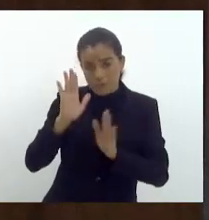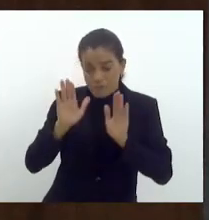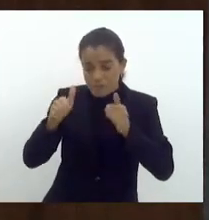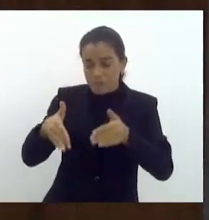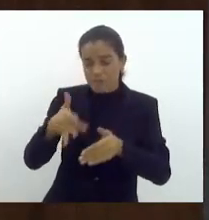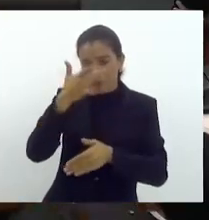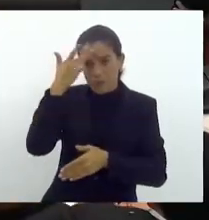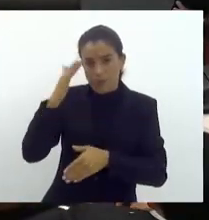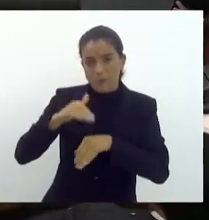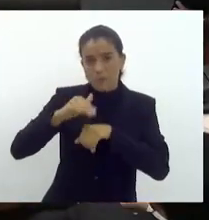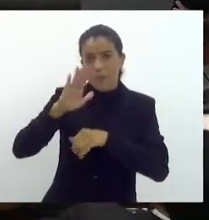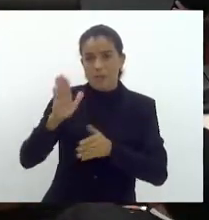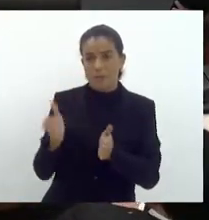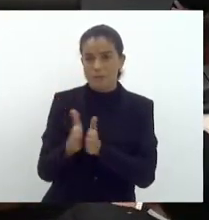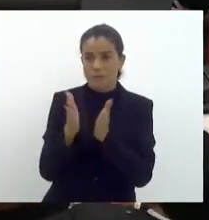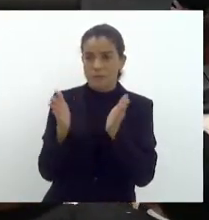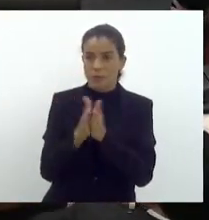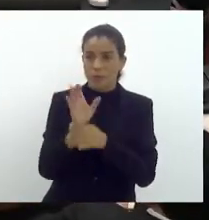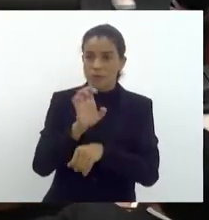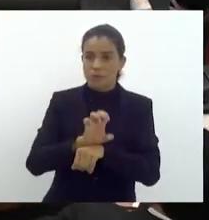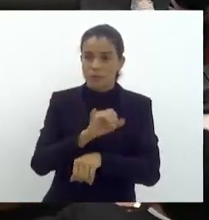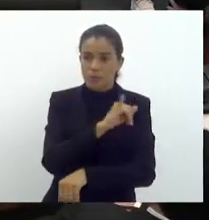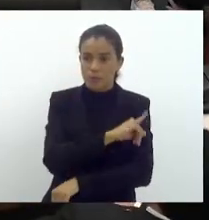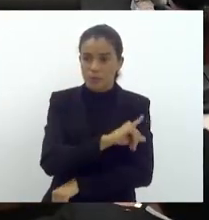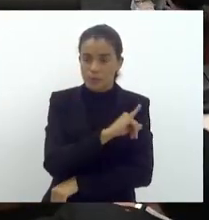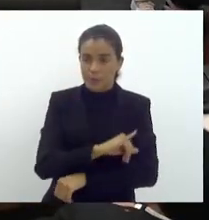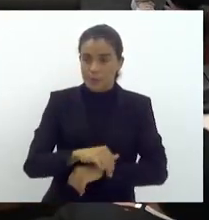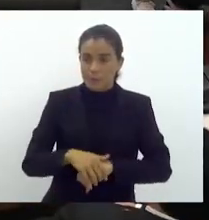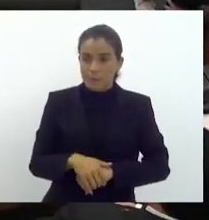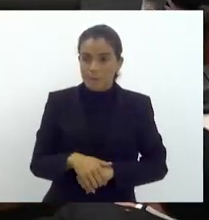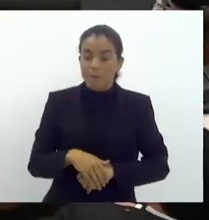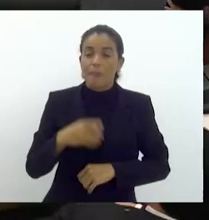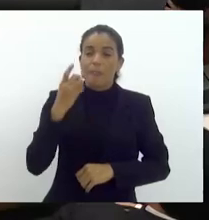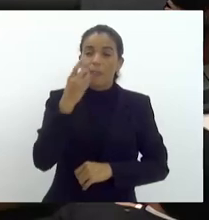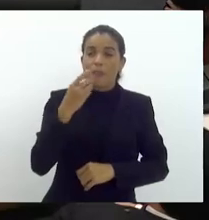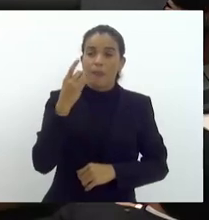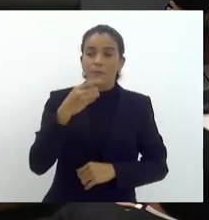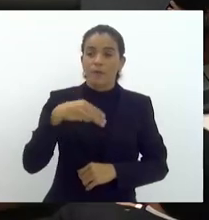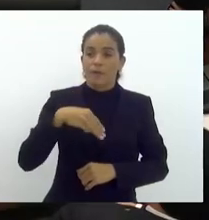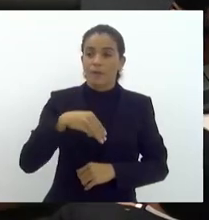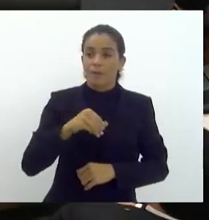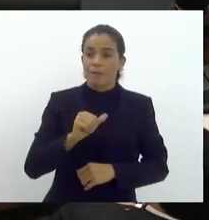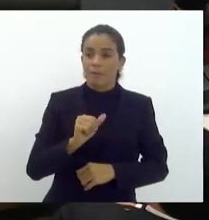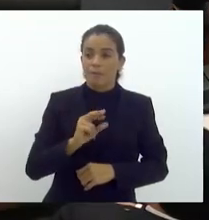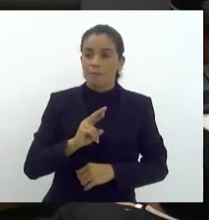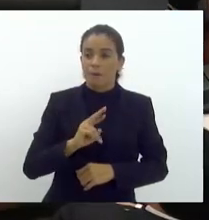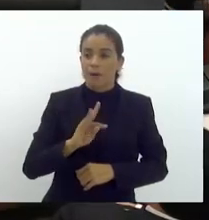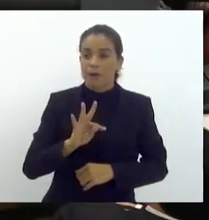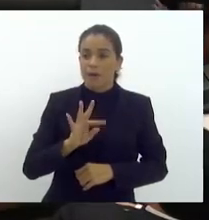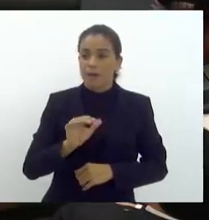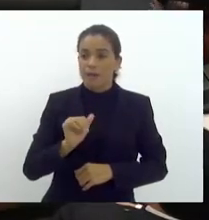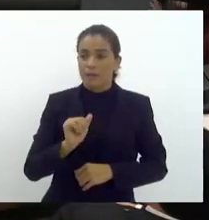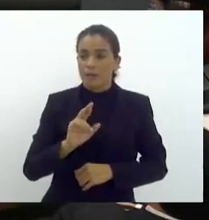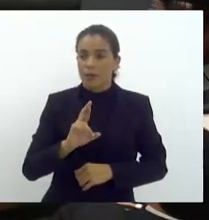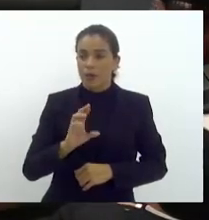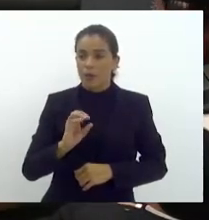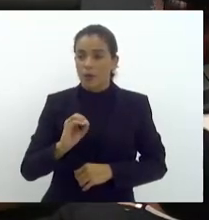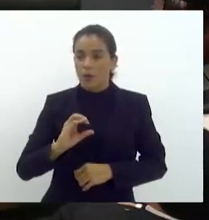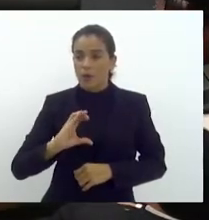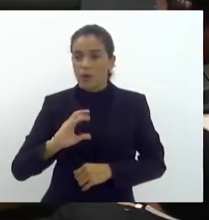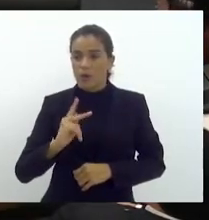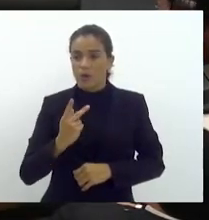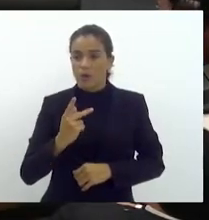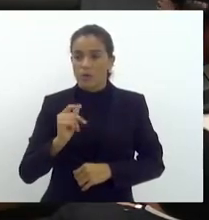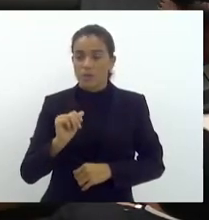Janeiro Presidente Obrigada rapidamente né dizer da